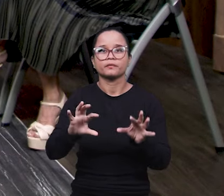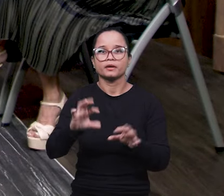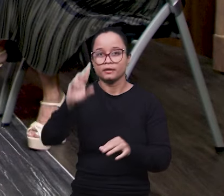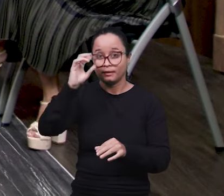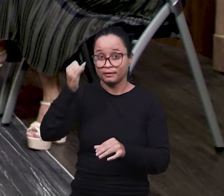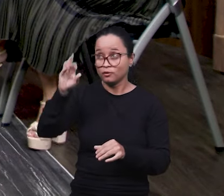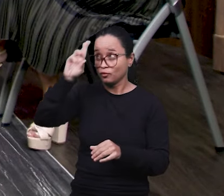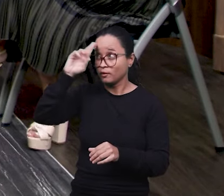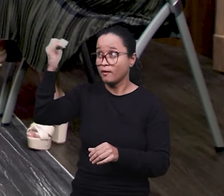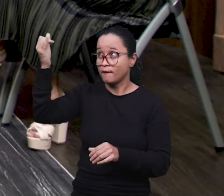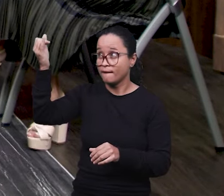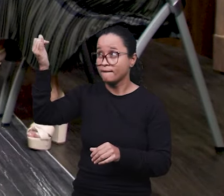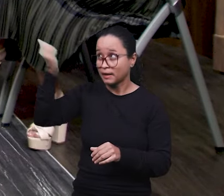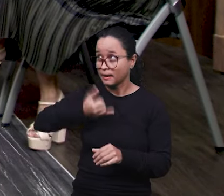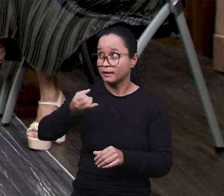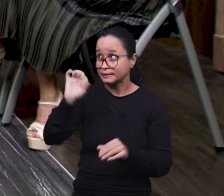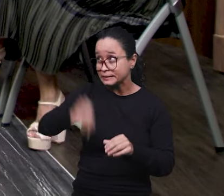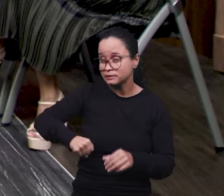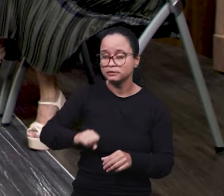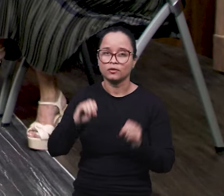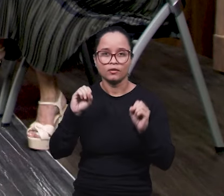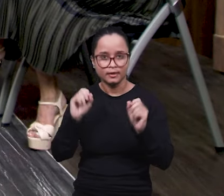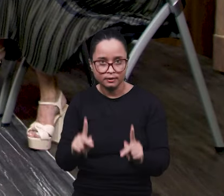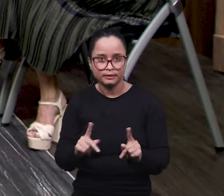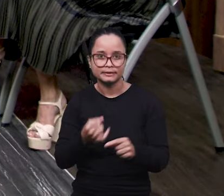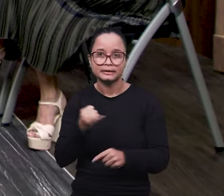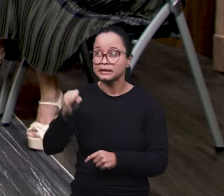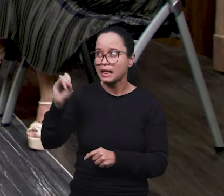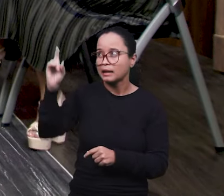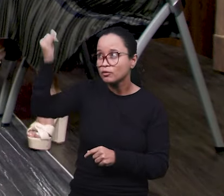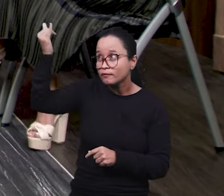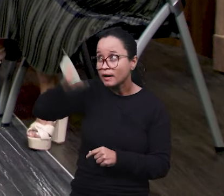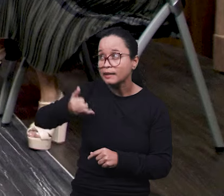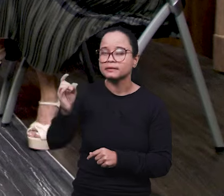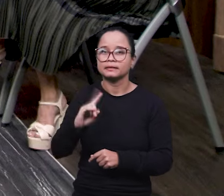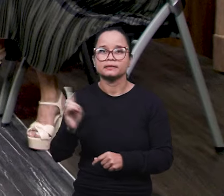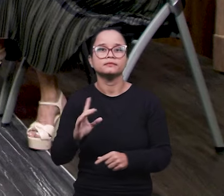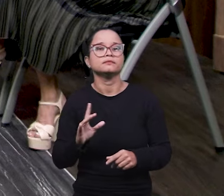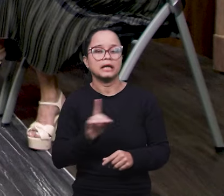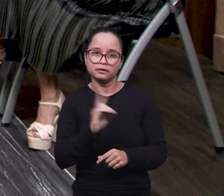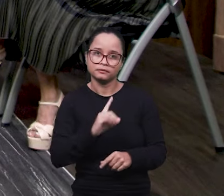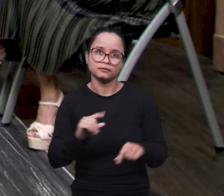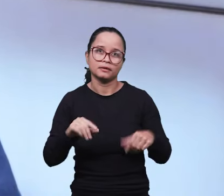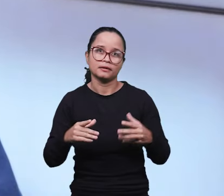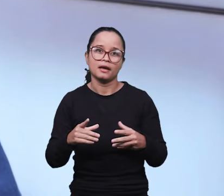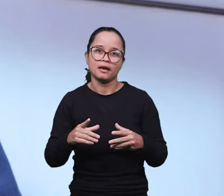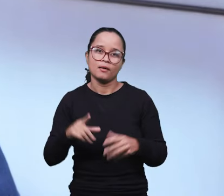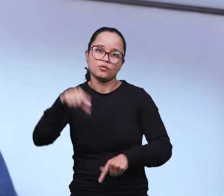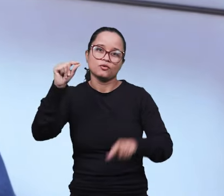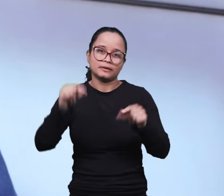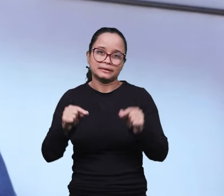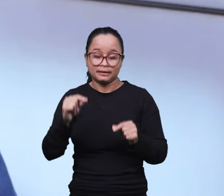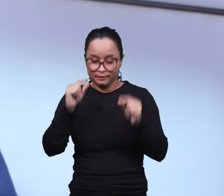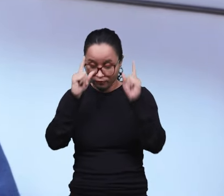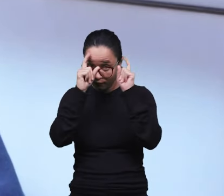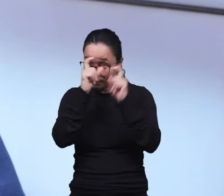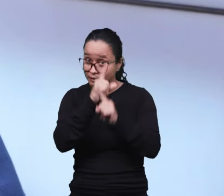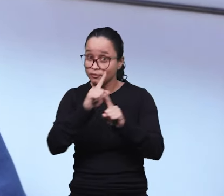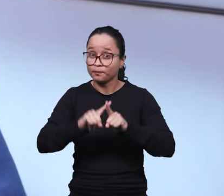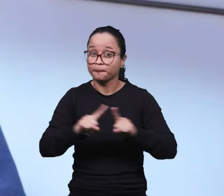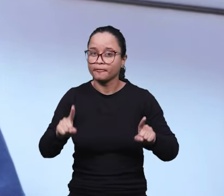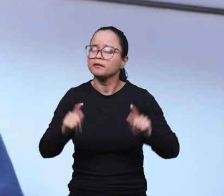é não e amém também é uma decisão eh delicada né de mais possível e eu acho que é